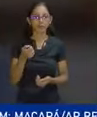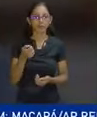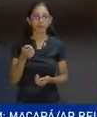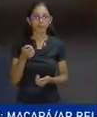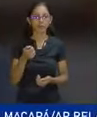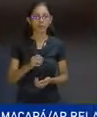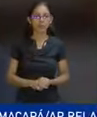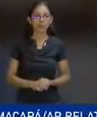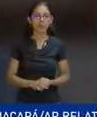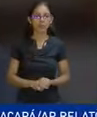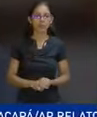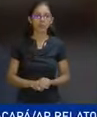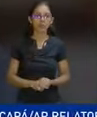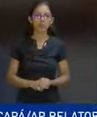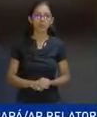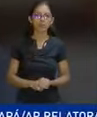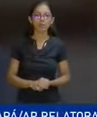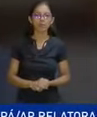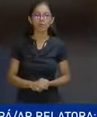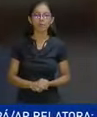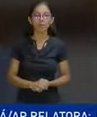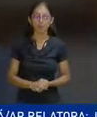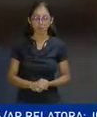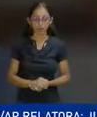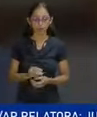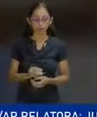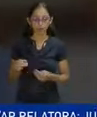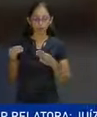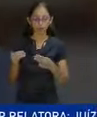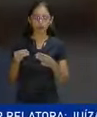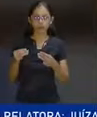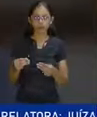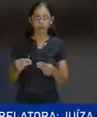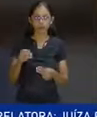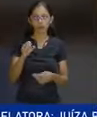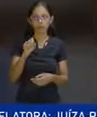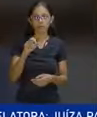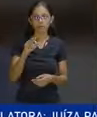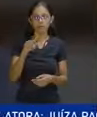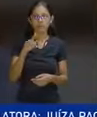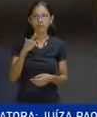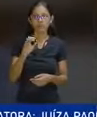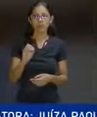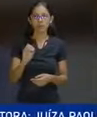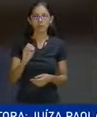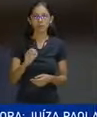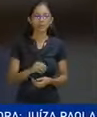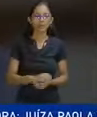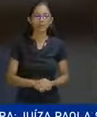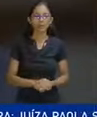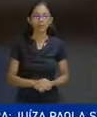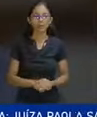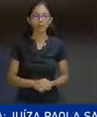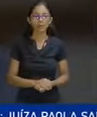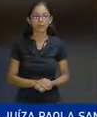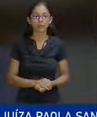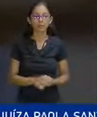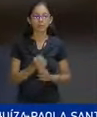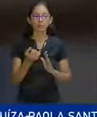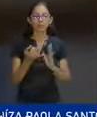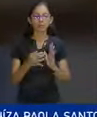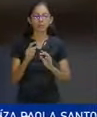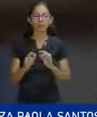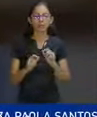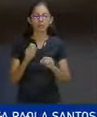e também outro agravo de relatoria do ministro Sérgio Silveira Banes. Não se deve concluir que, para além